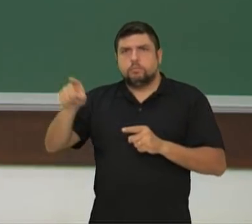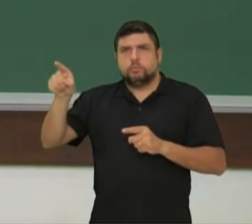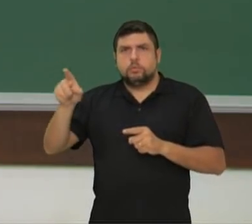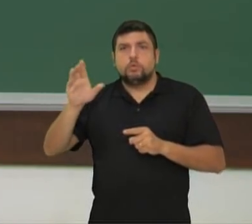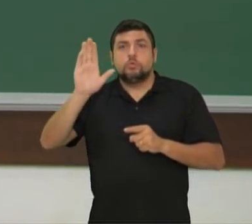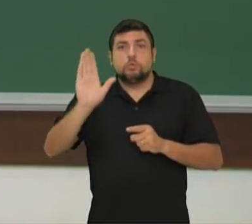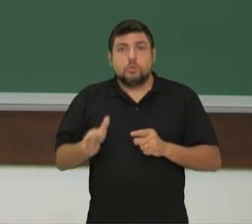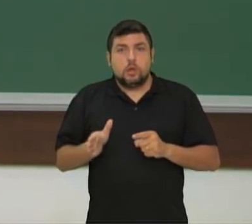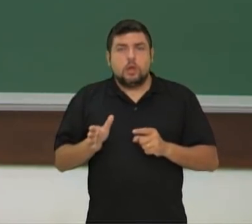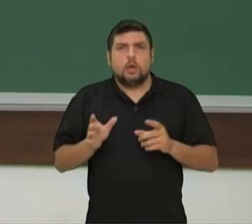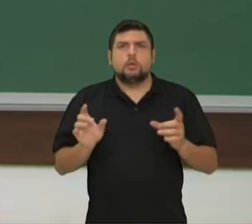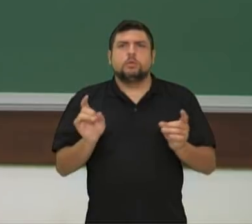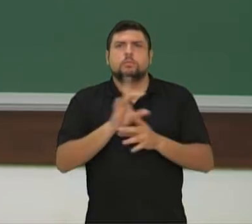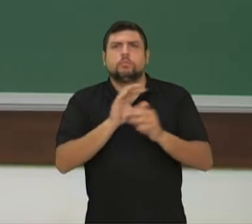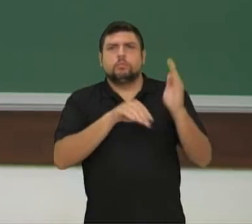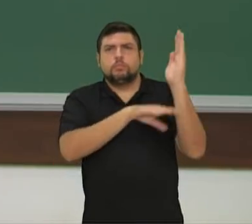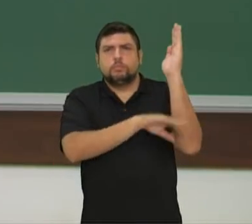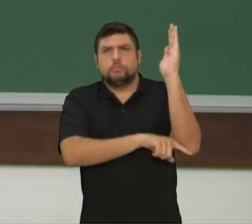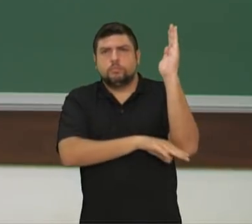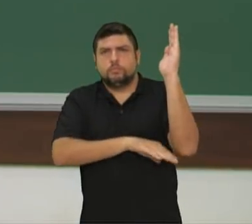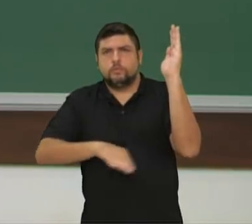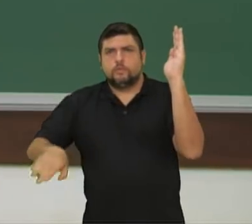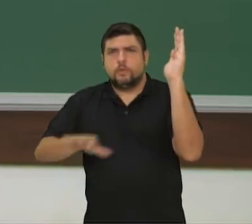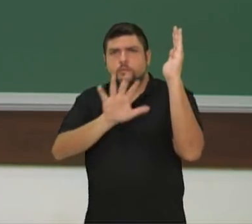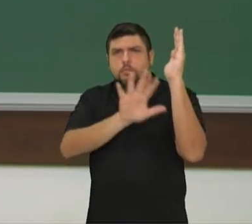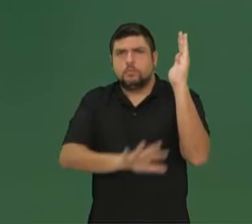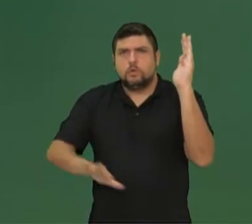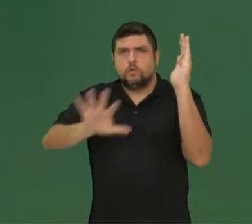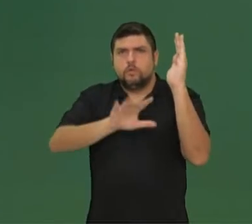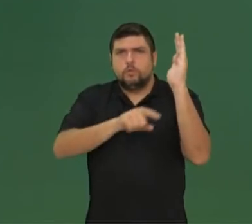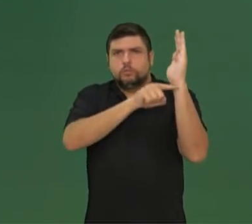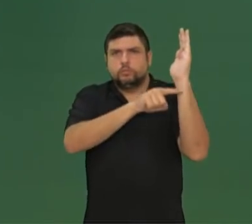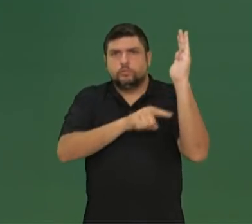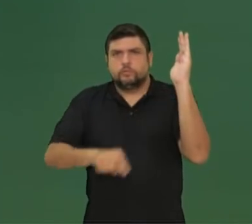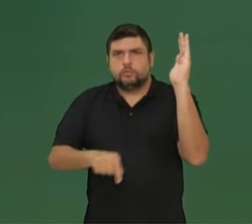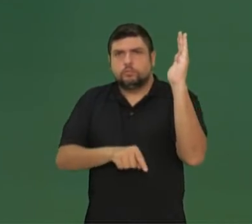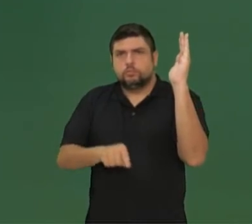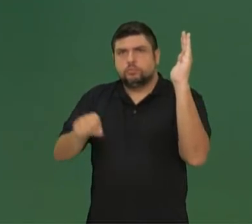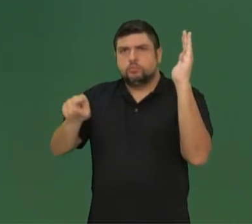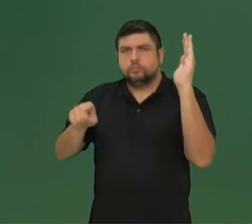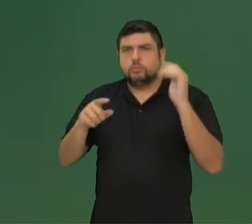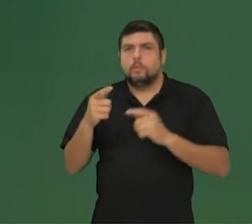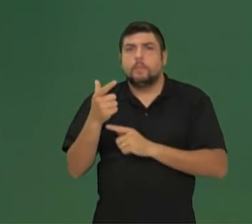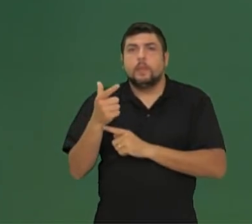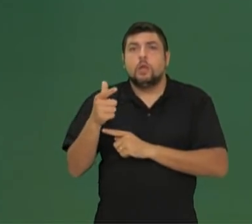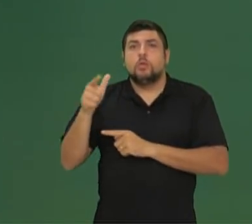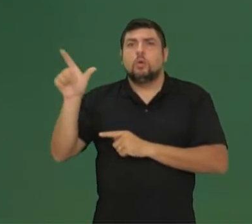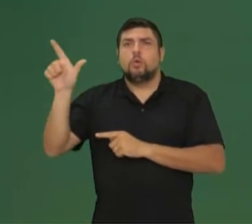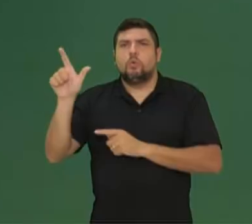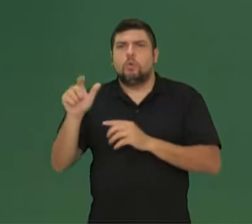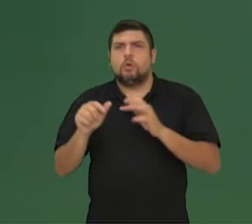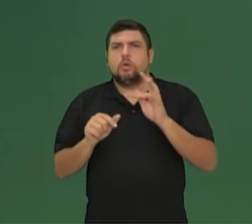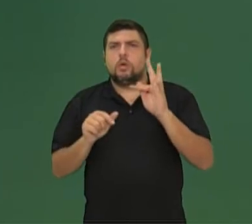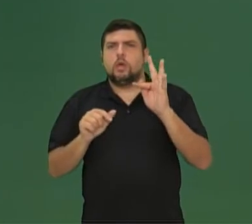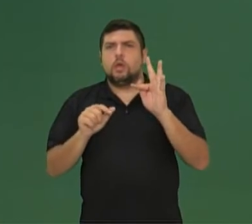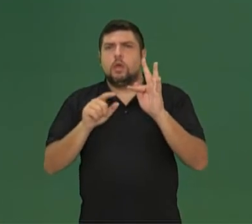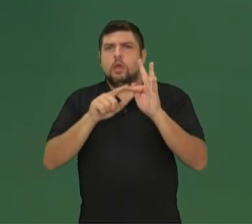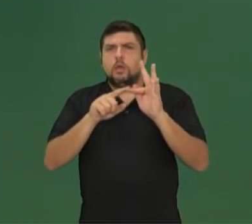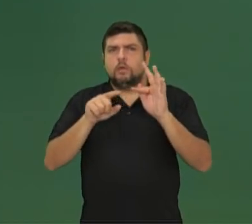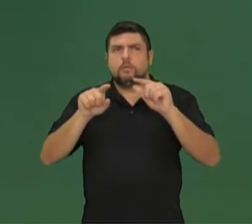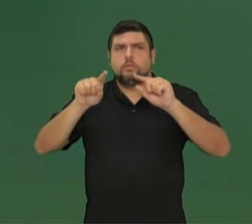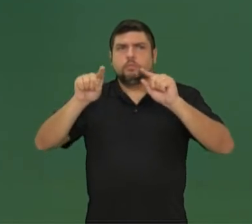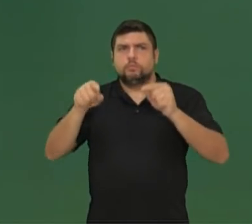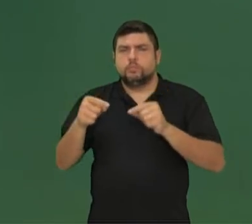de x, né, do módulo de x. Então, se eu tenho uma outra função que é parecida, a função f de x igual ao módulo de x menos 1,